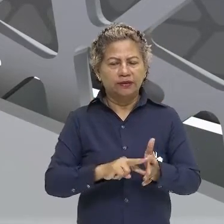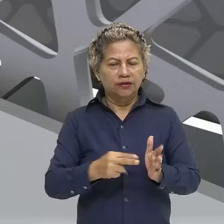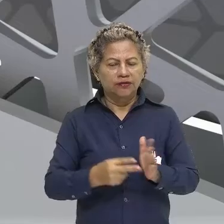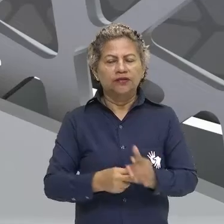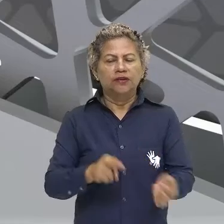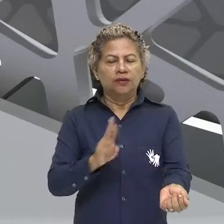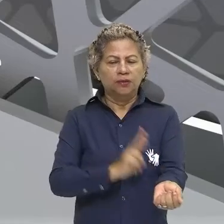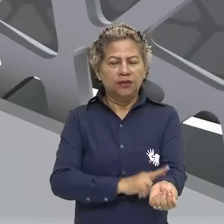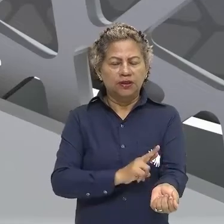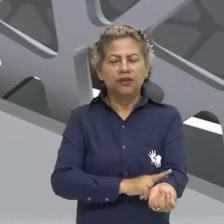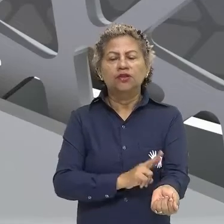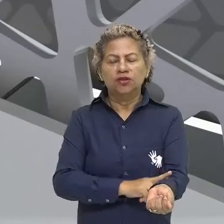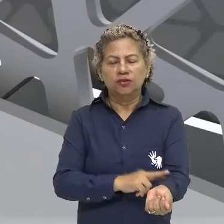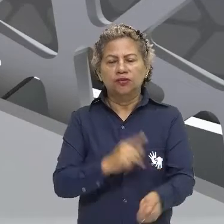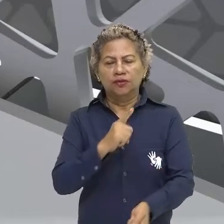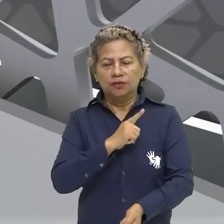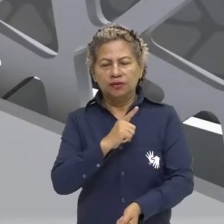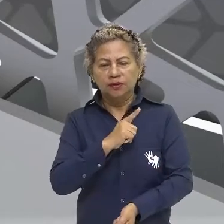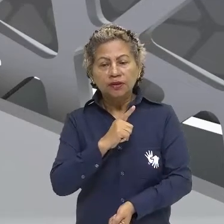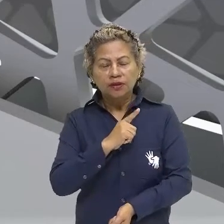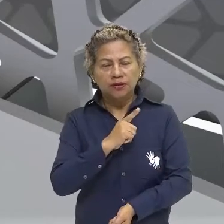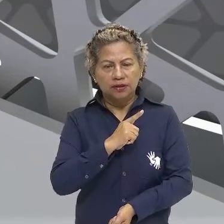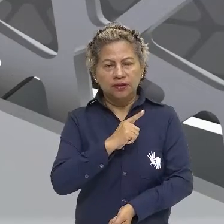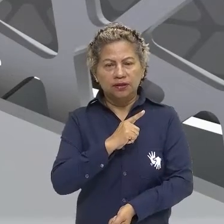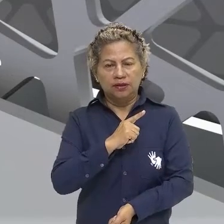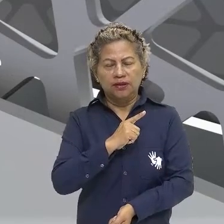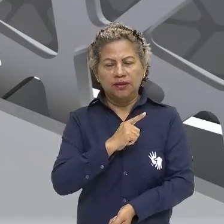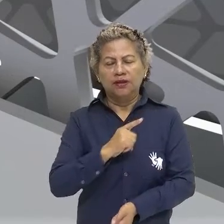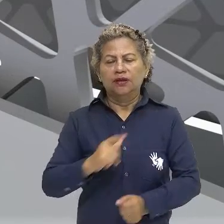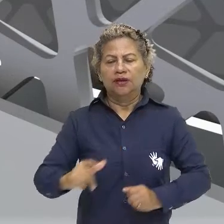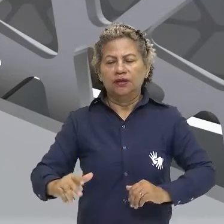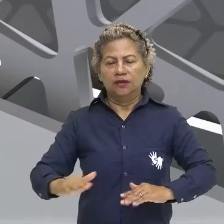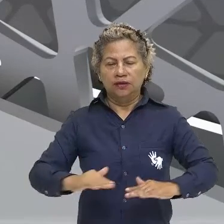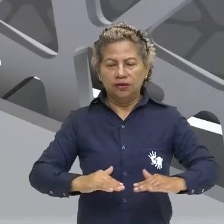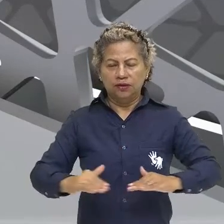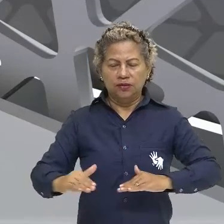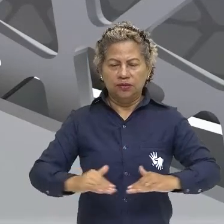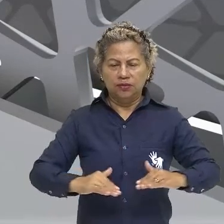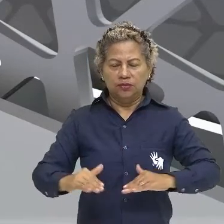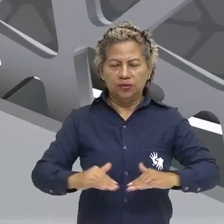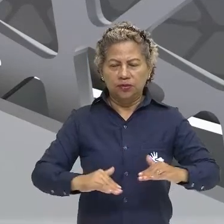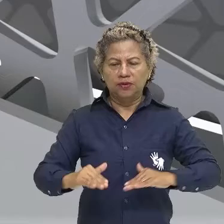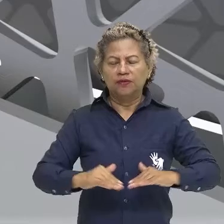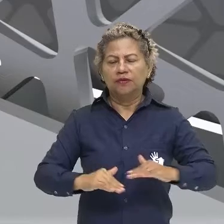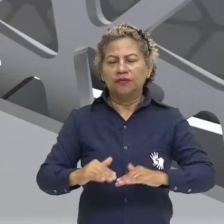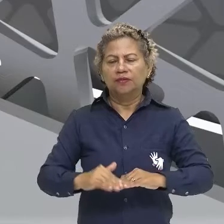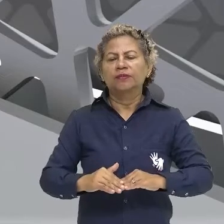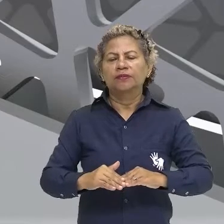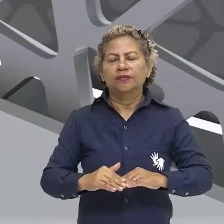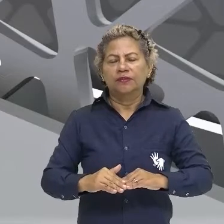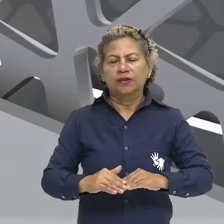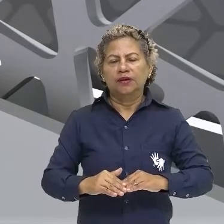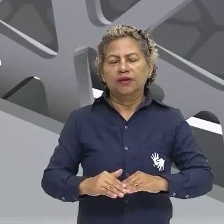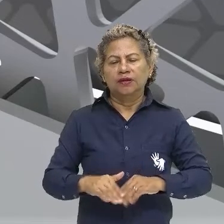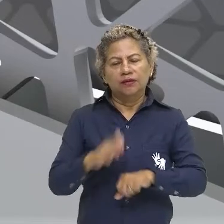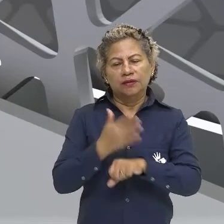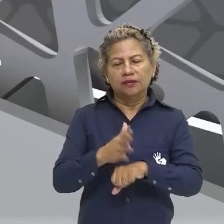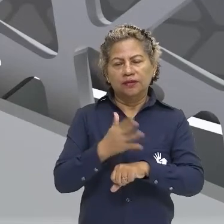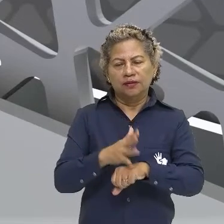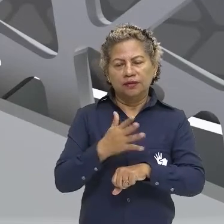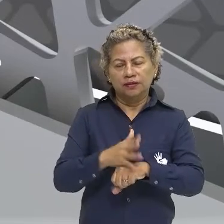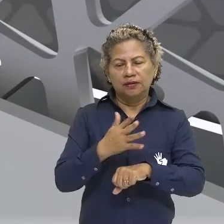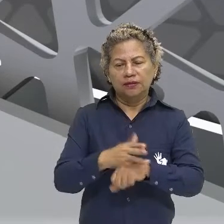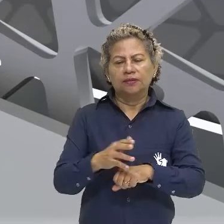ritmo dentro, encaixado no movimento, nas atividades físicas. Depois